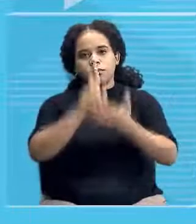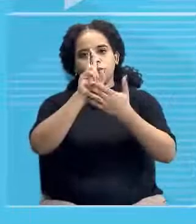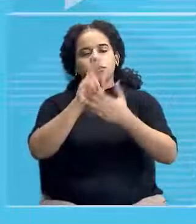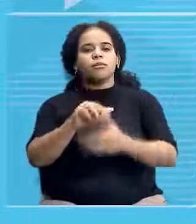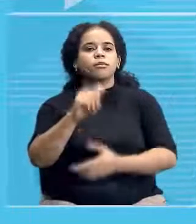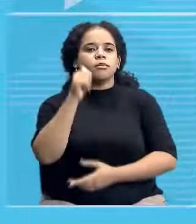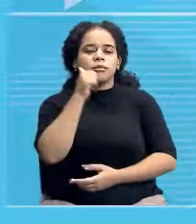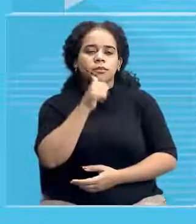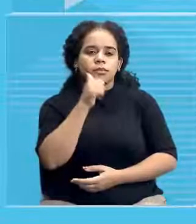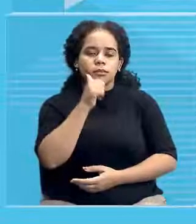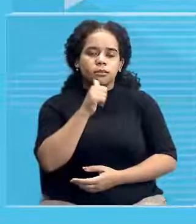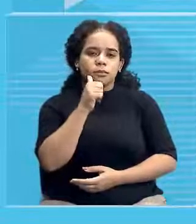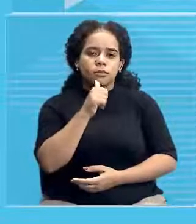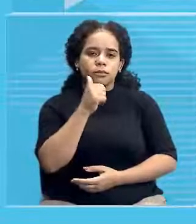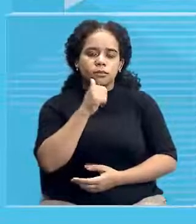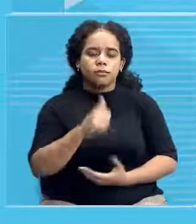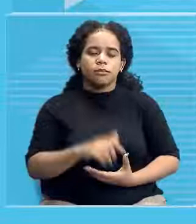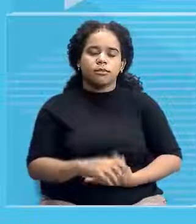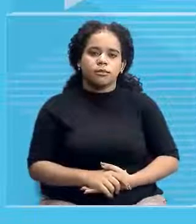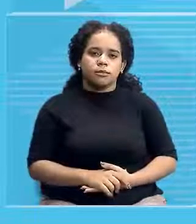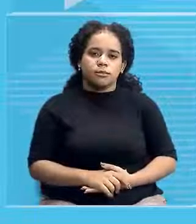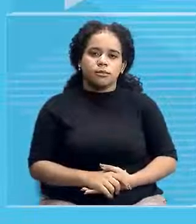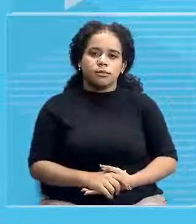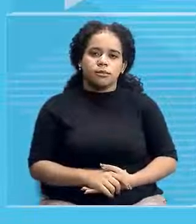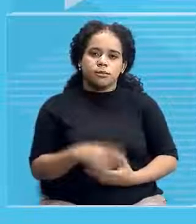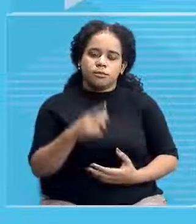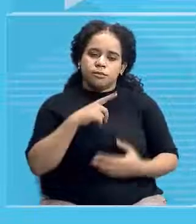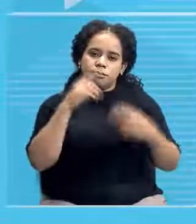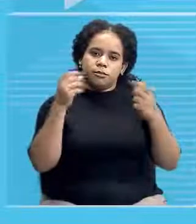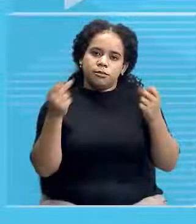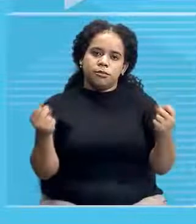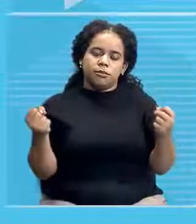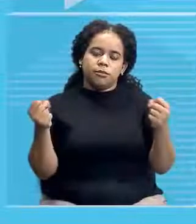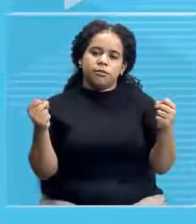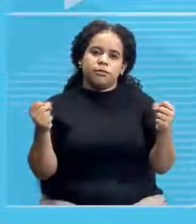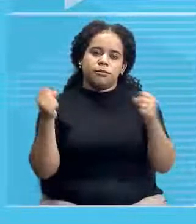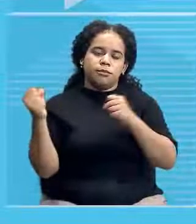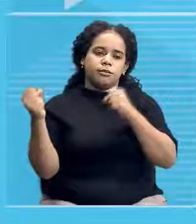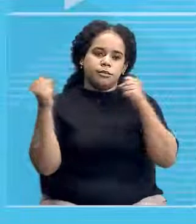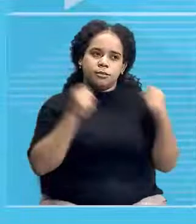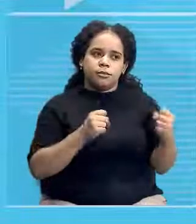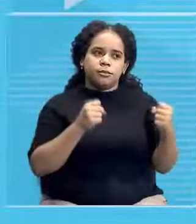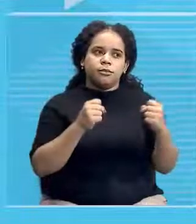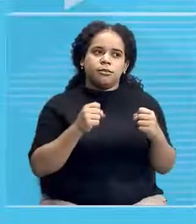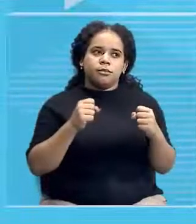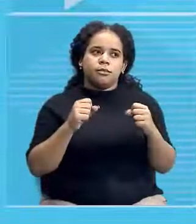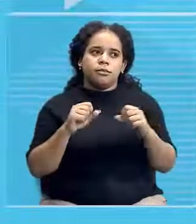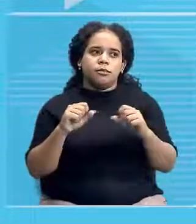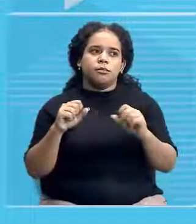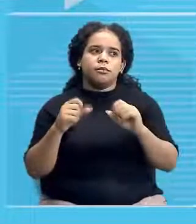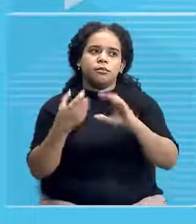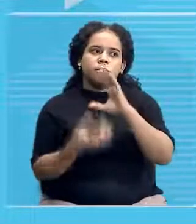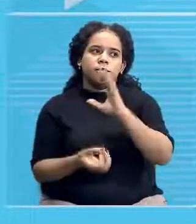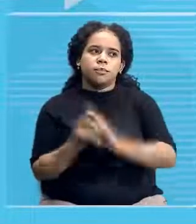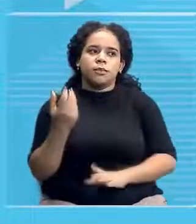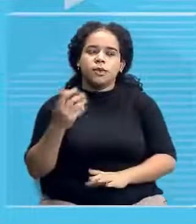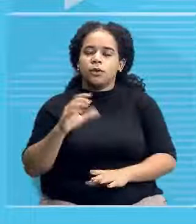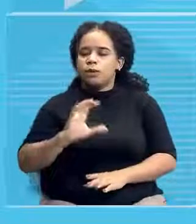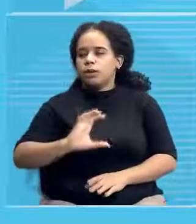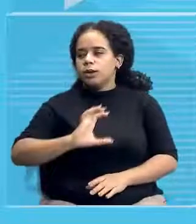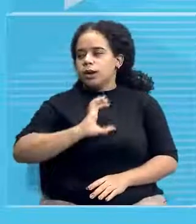representatividade da mulher no poder legislativo foi cotas de gênero.